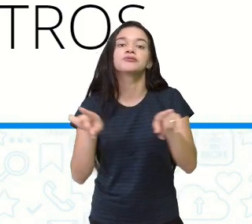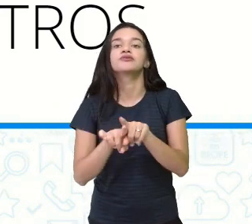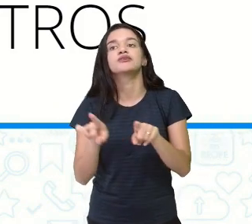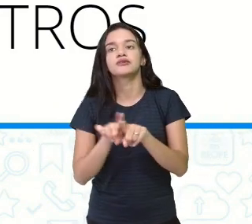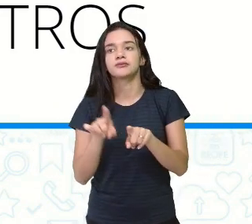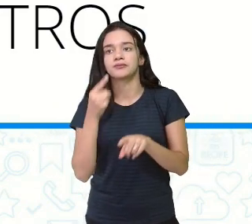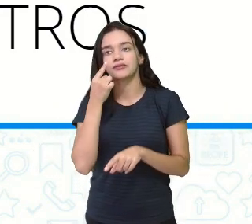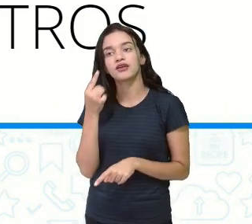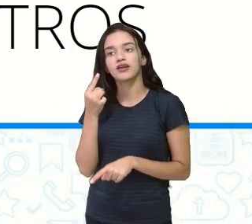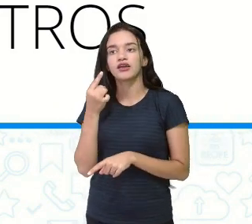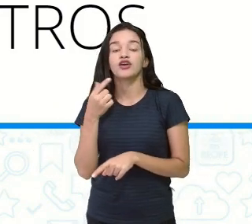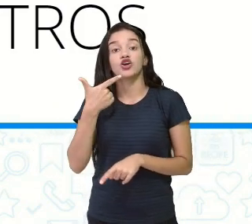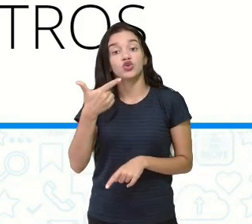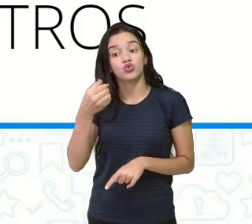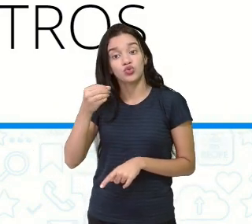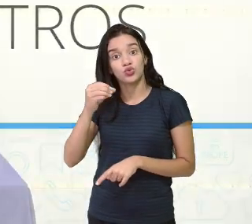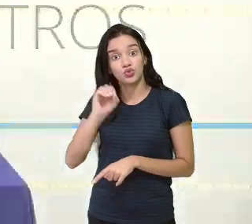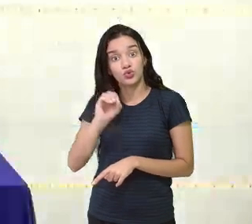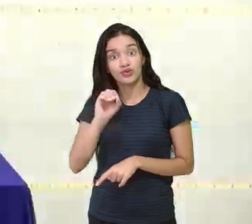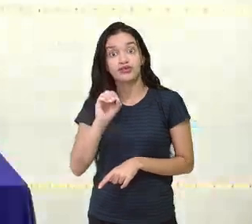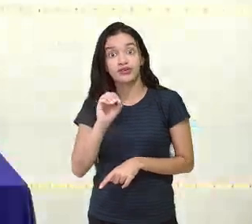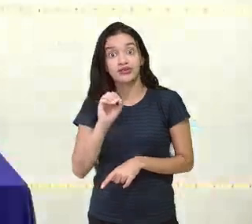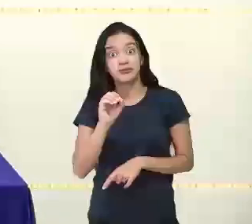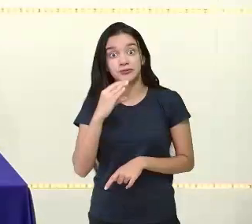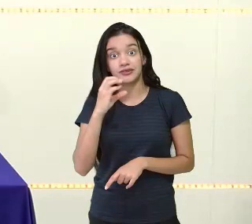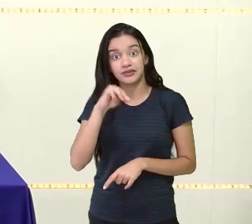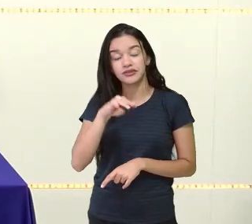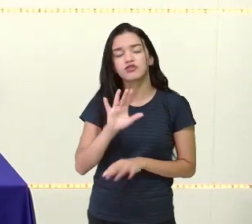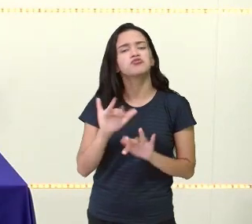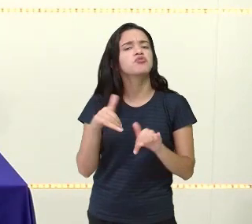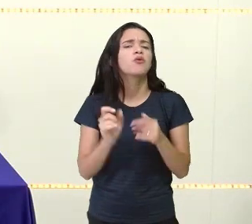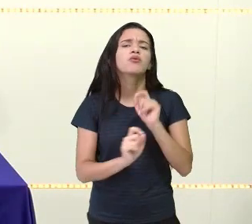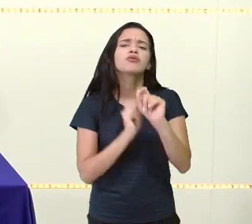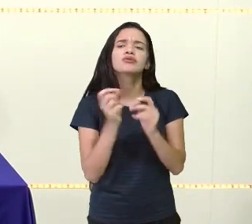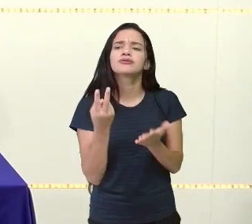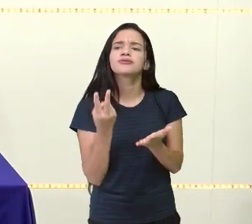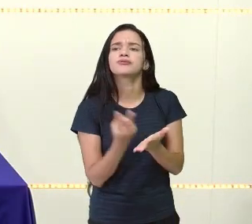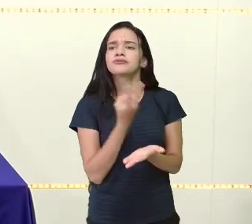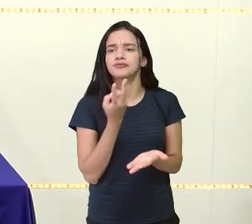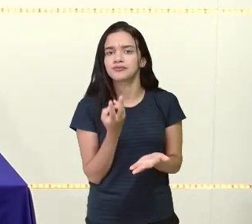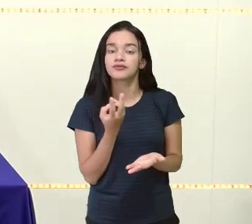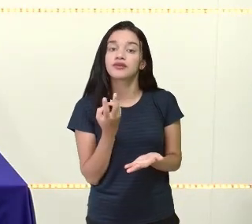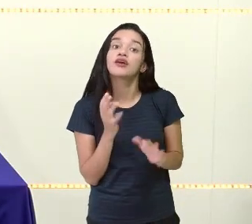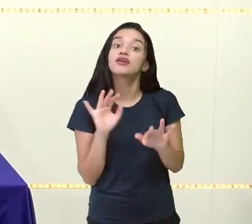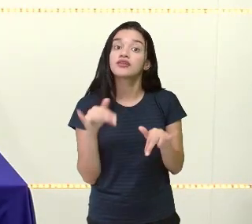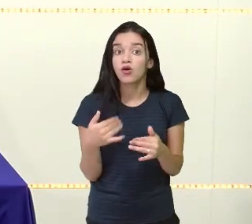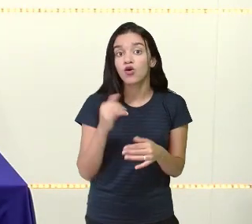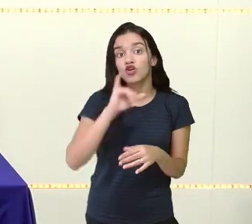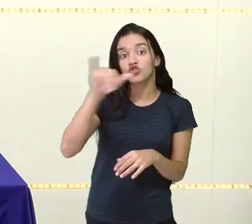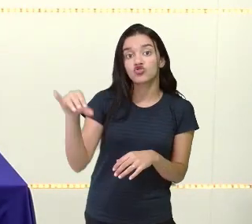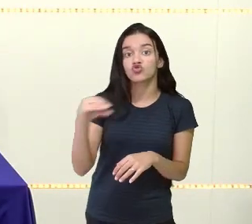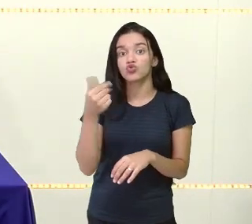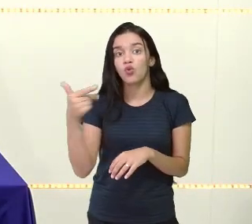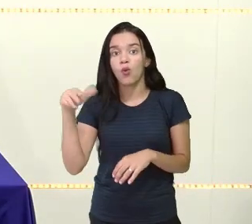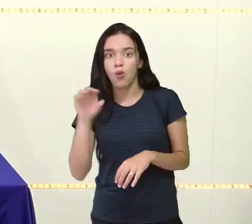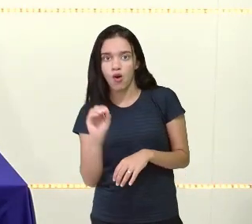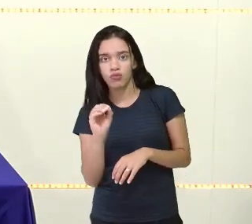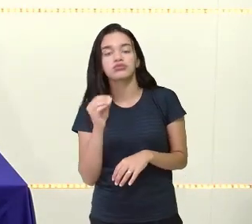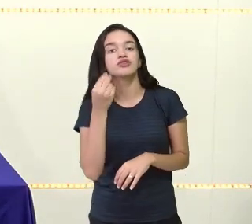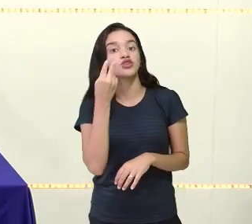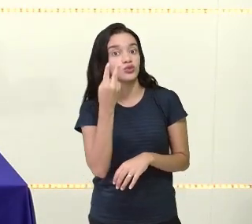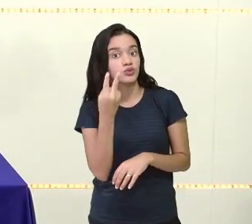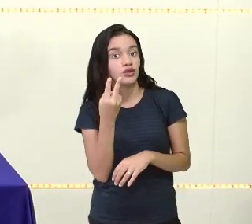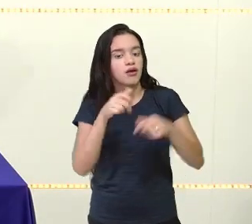mesa. Por que os números são diferentes? O que é que está acontecendo? João, quando mediu, deu 2